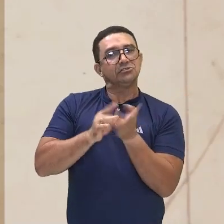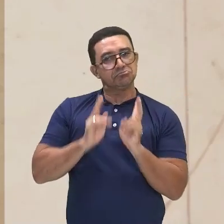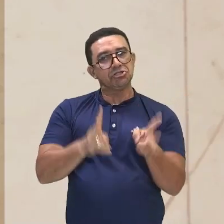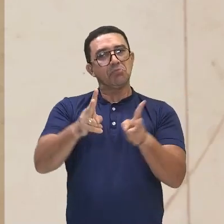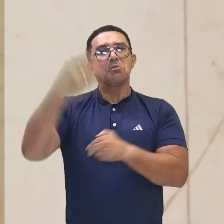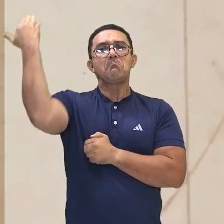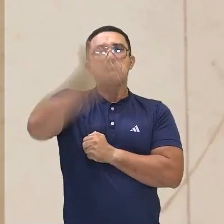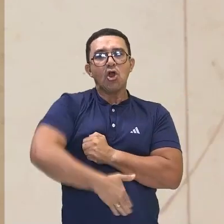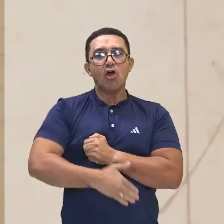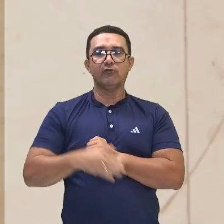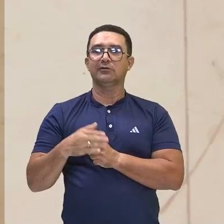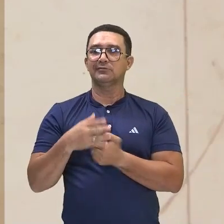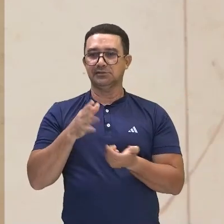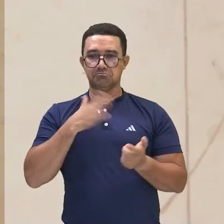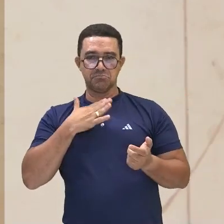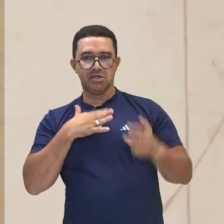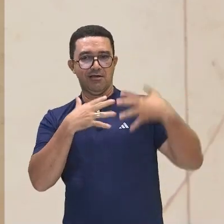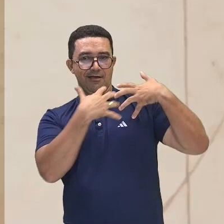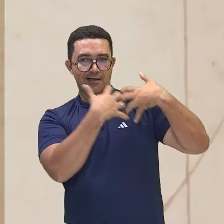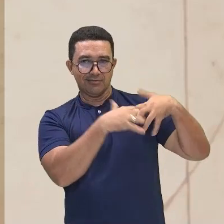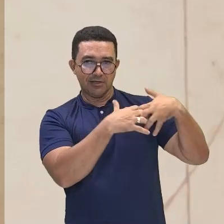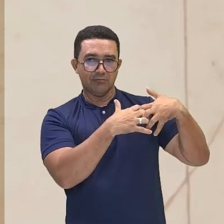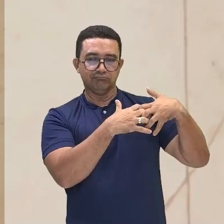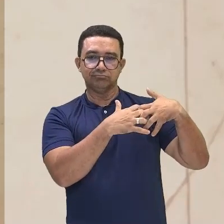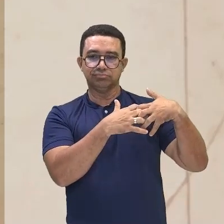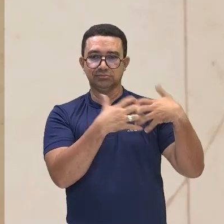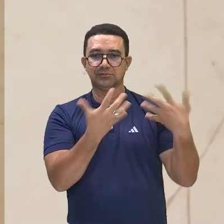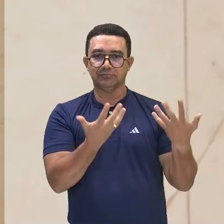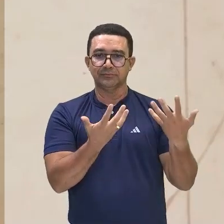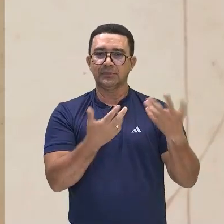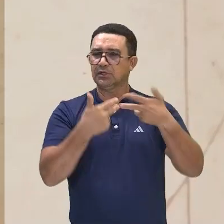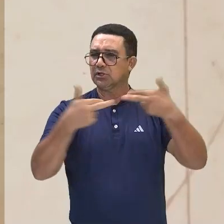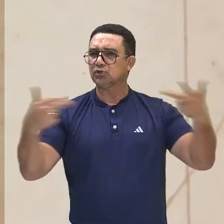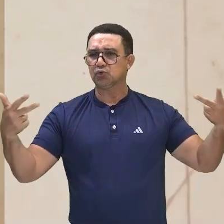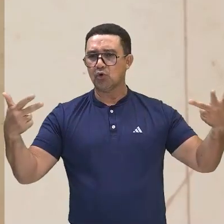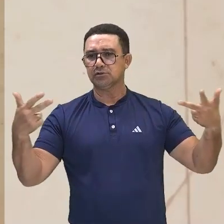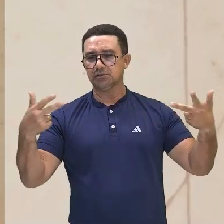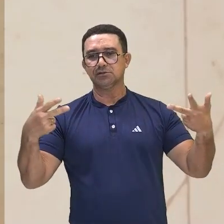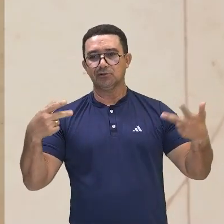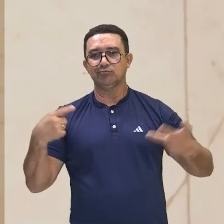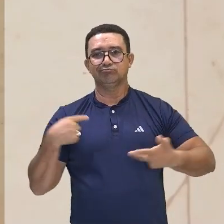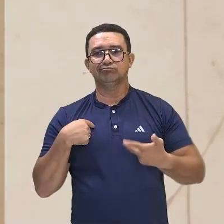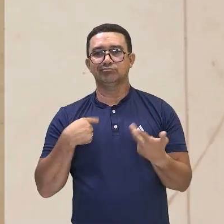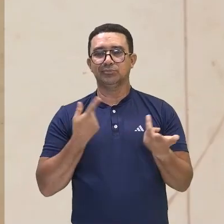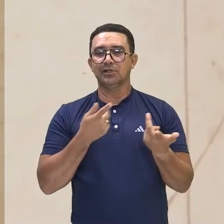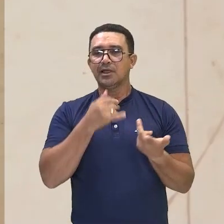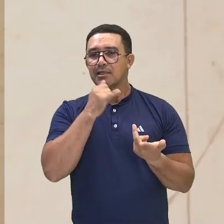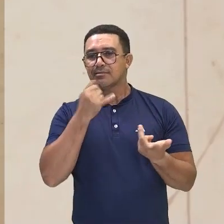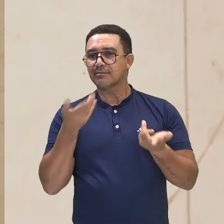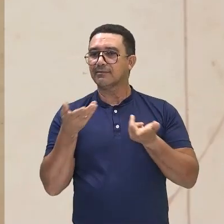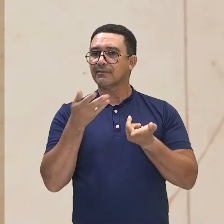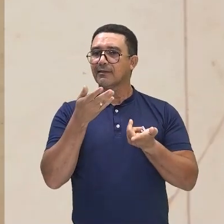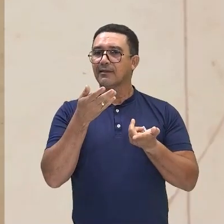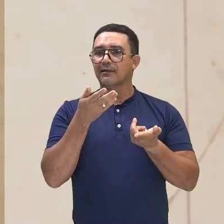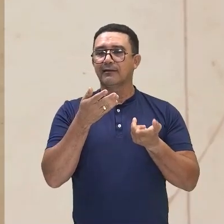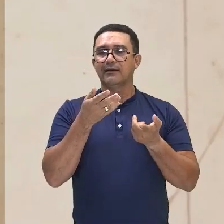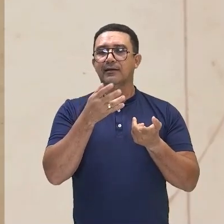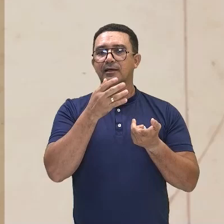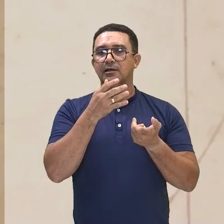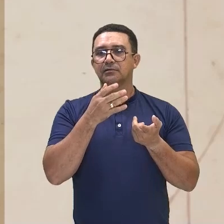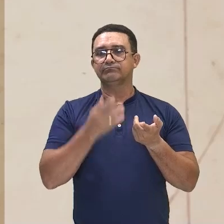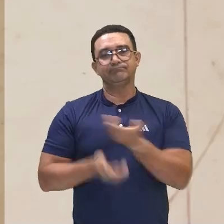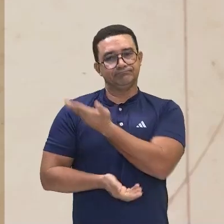da minha razão, do pensamento lógico, do pensamento das coisas que estão aí à minha volta. Já a questão